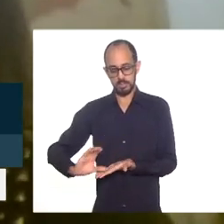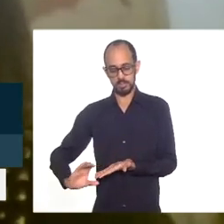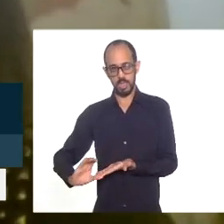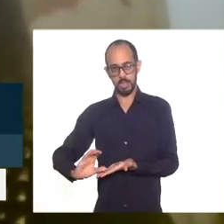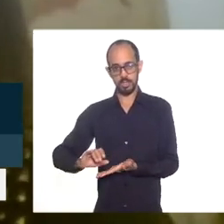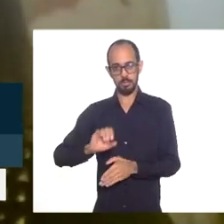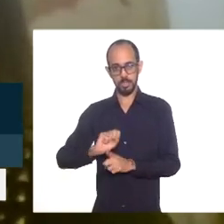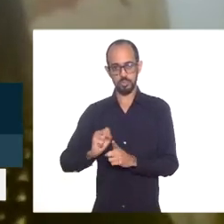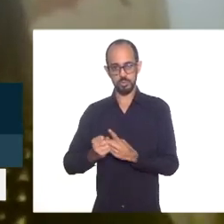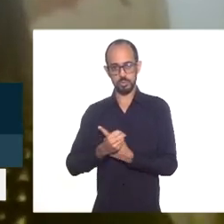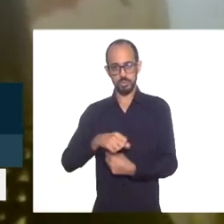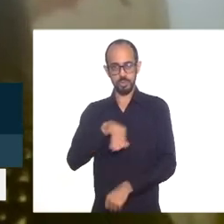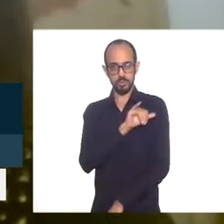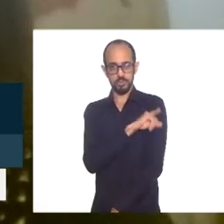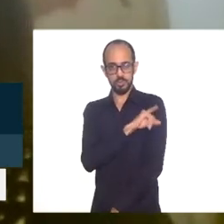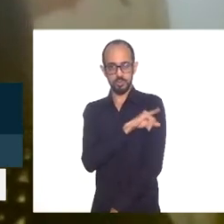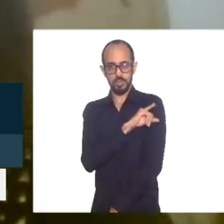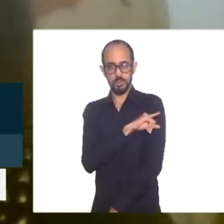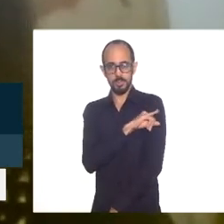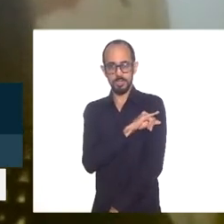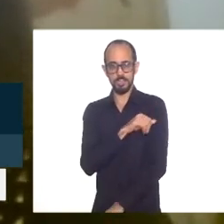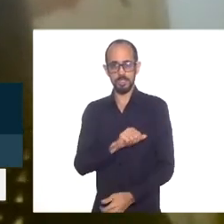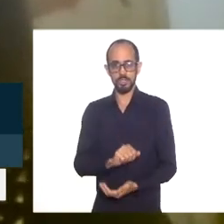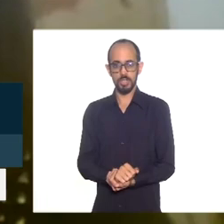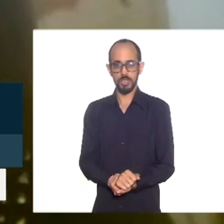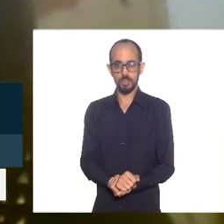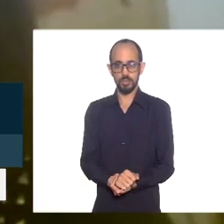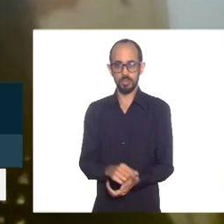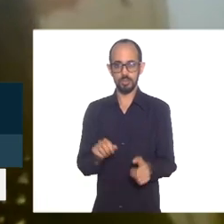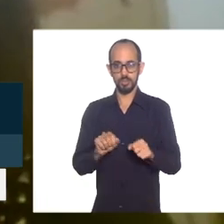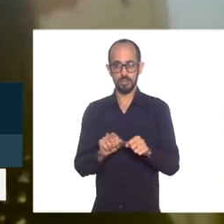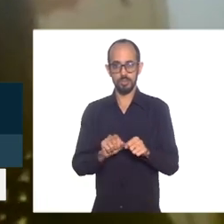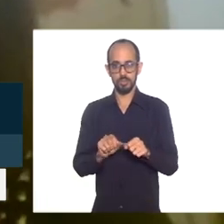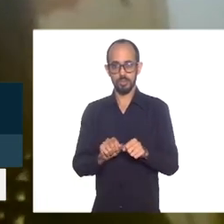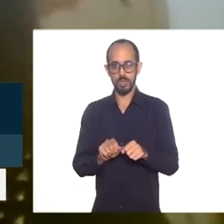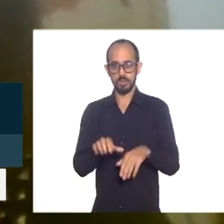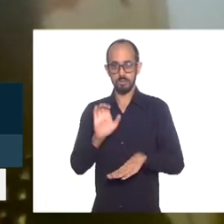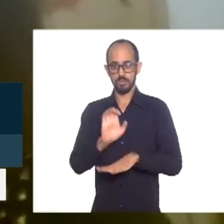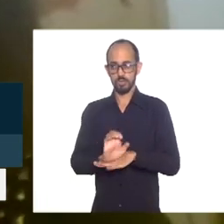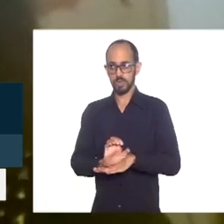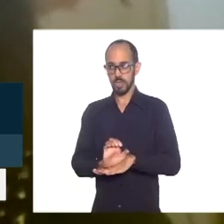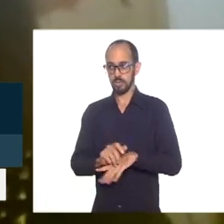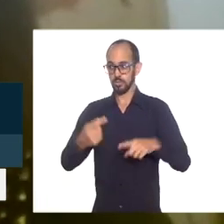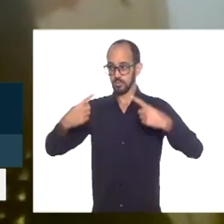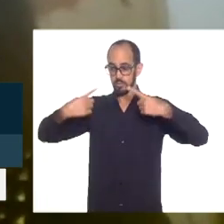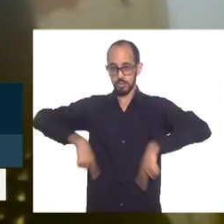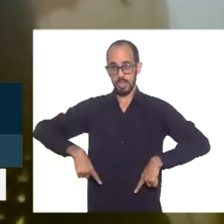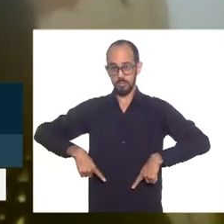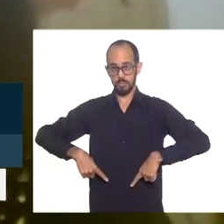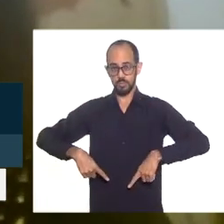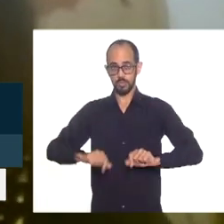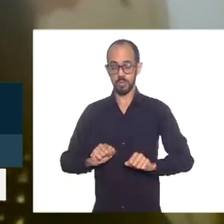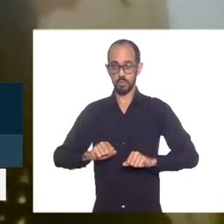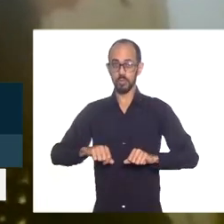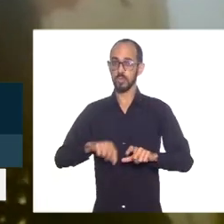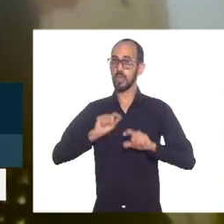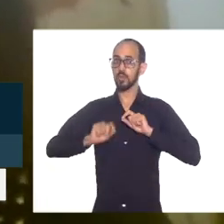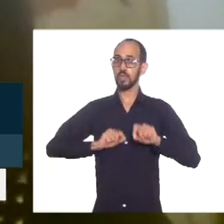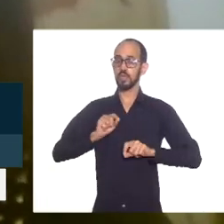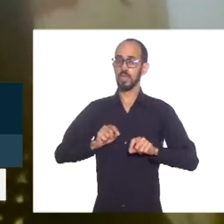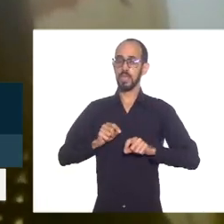né? Isso traz para o estado do Rio de Janeiro um desafio muito grande, né? Que é o desafio